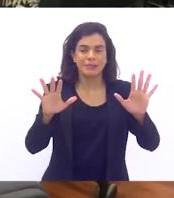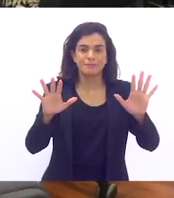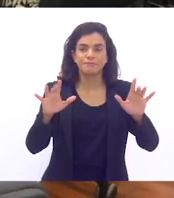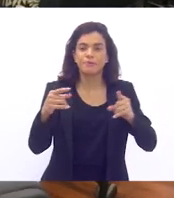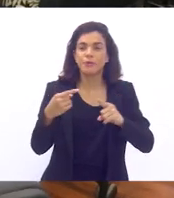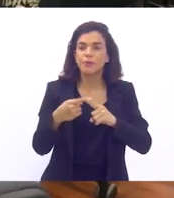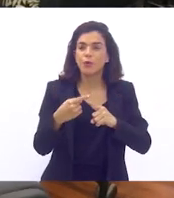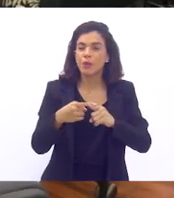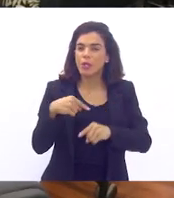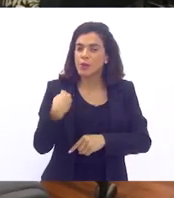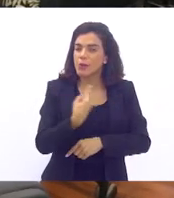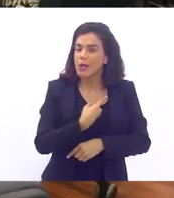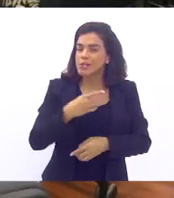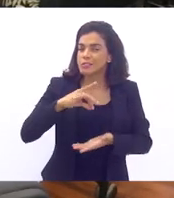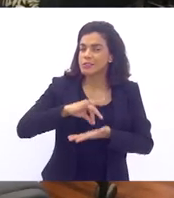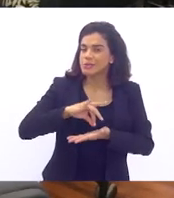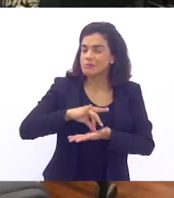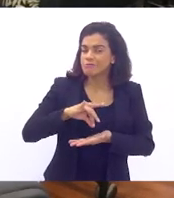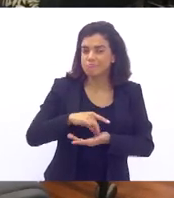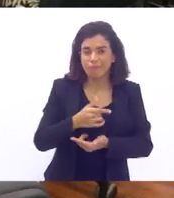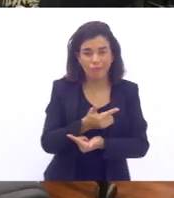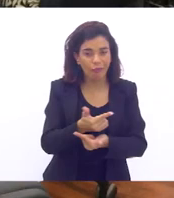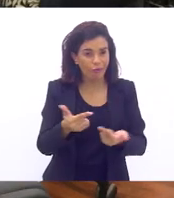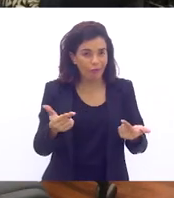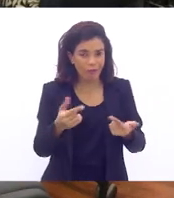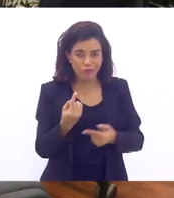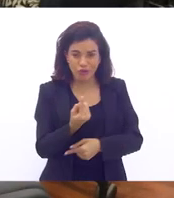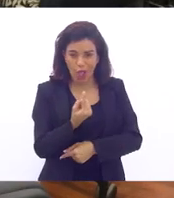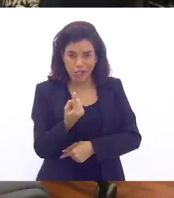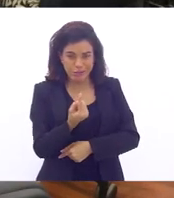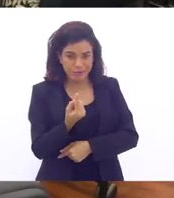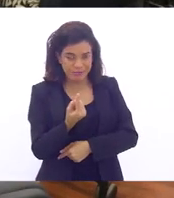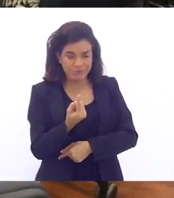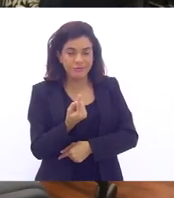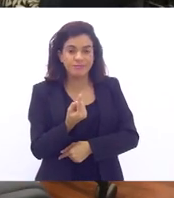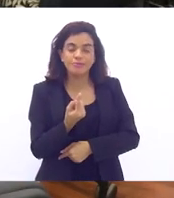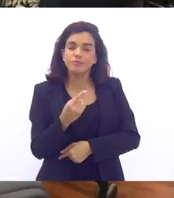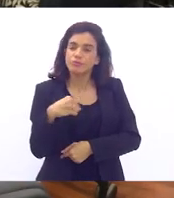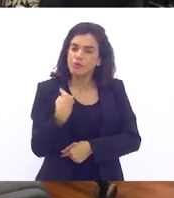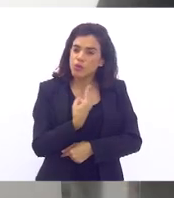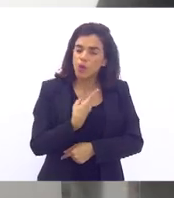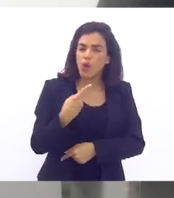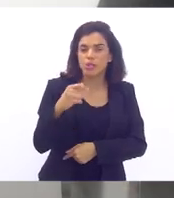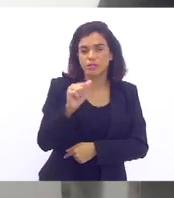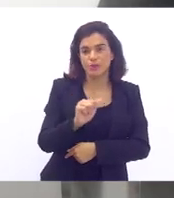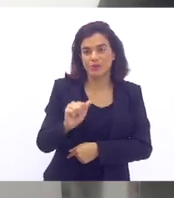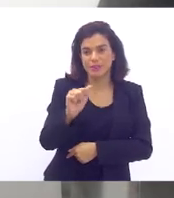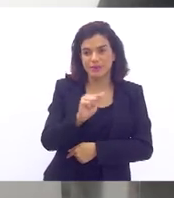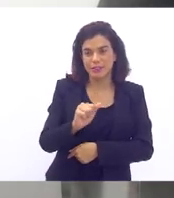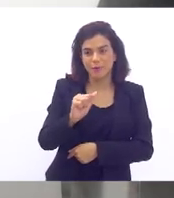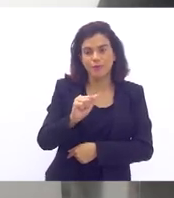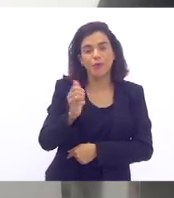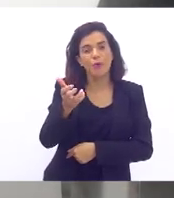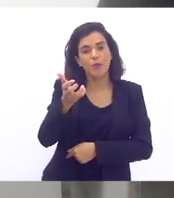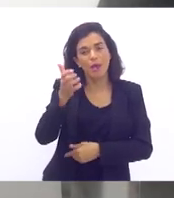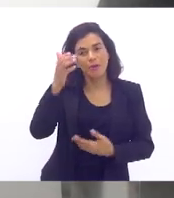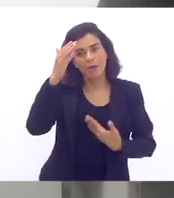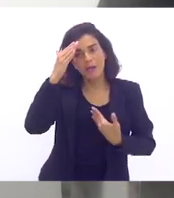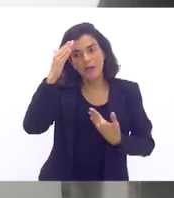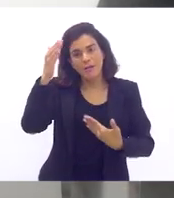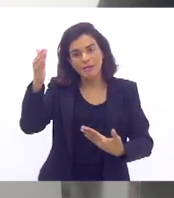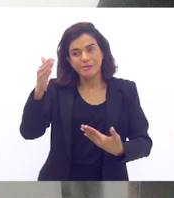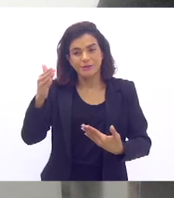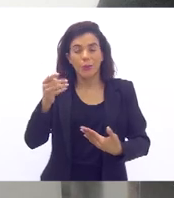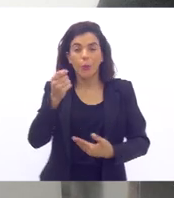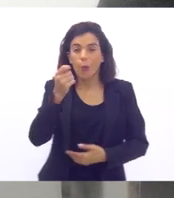nós de fato não fazemos nada sozinhos né Nós enquanto Associação Inclusive eu gostaria de agradecer eu